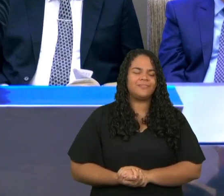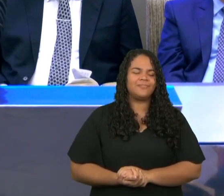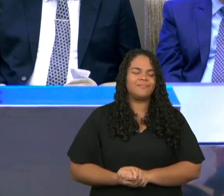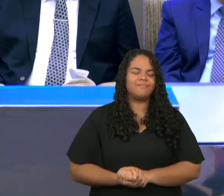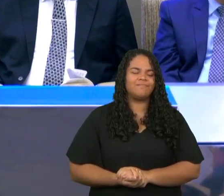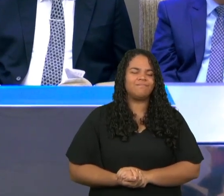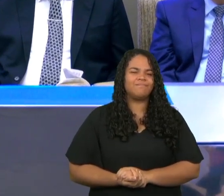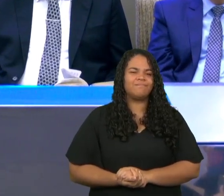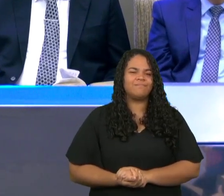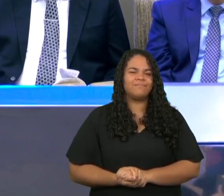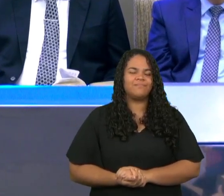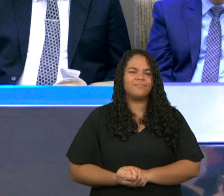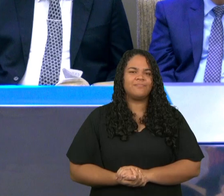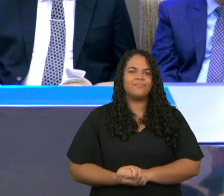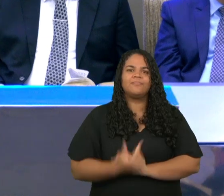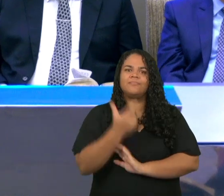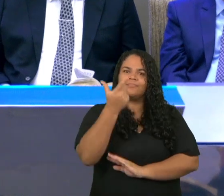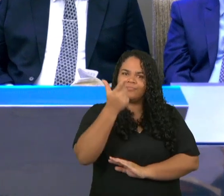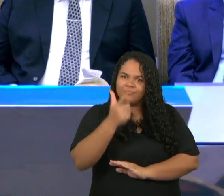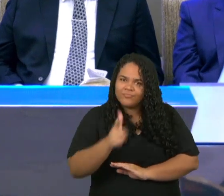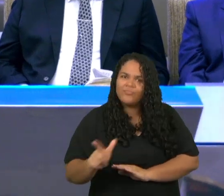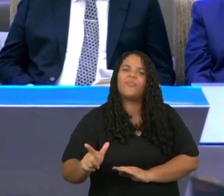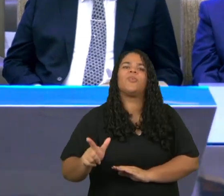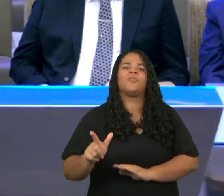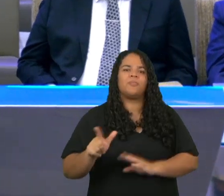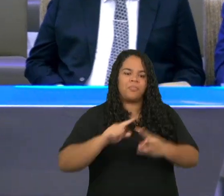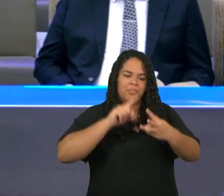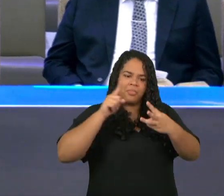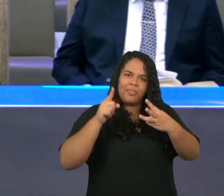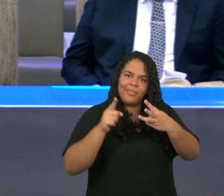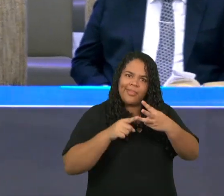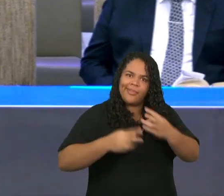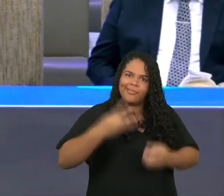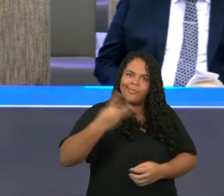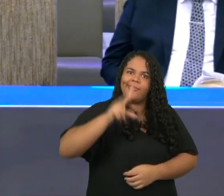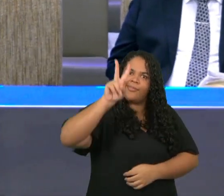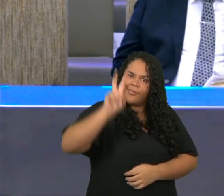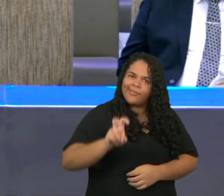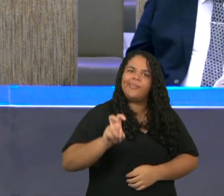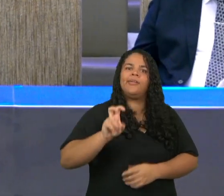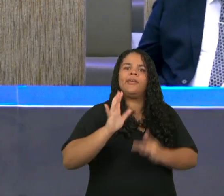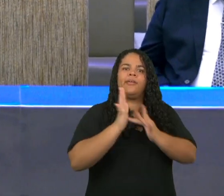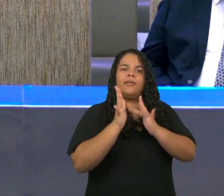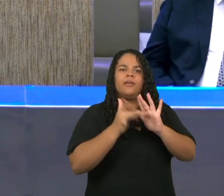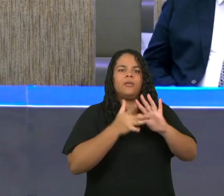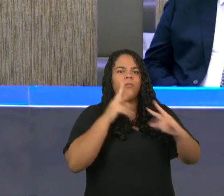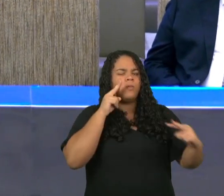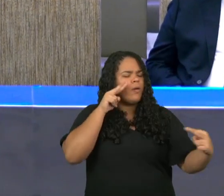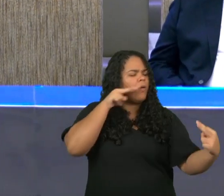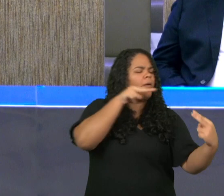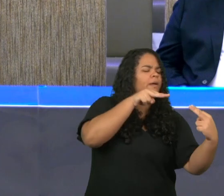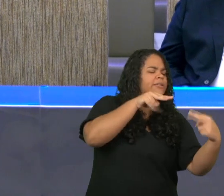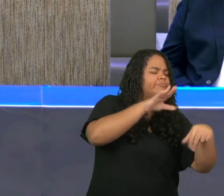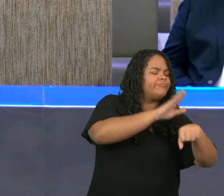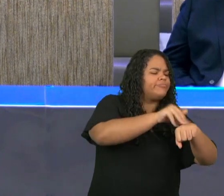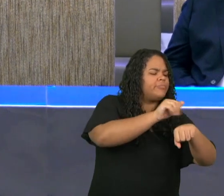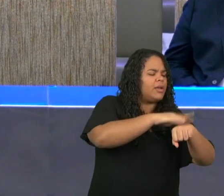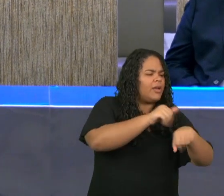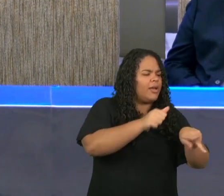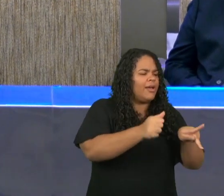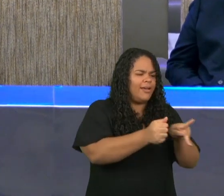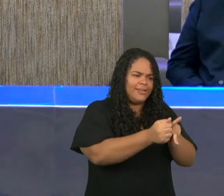Aí Jesus olha para Pedro e diz assim: o Pedrão,